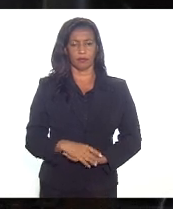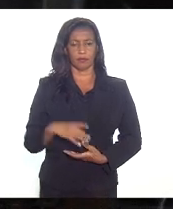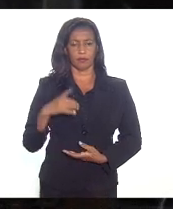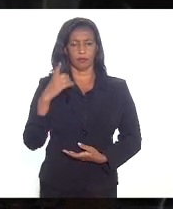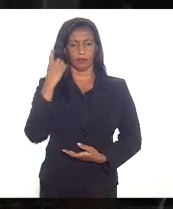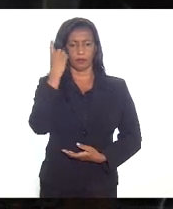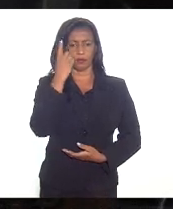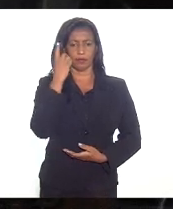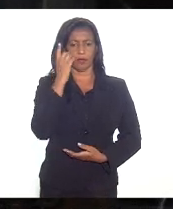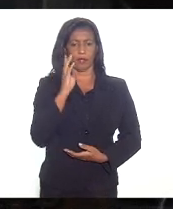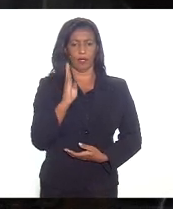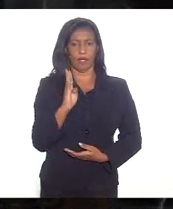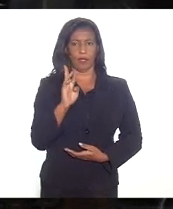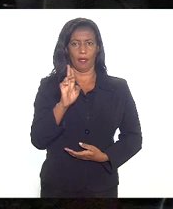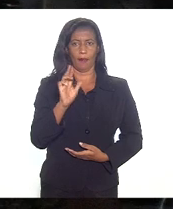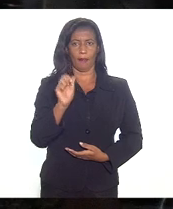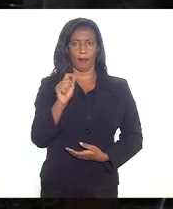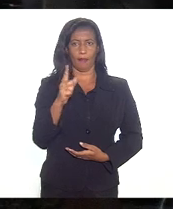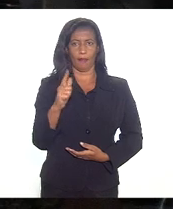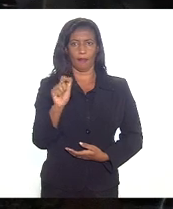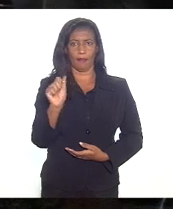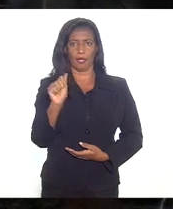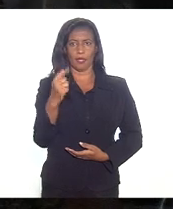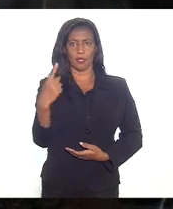Deputado Brazão.